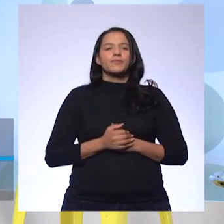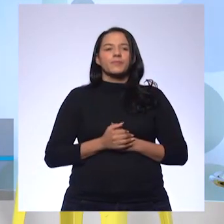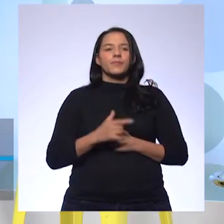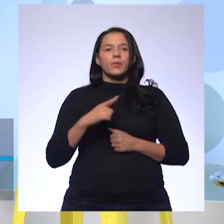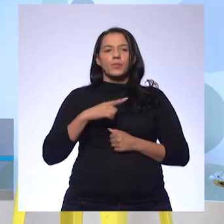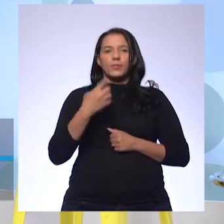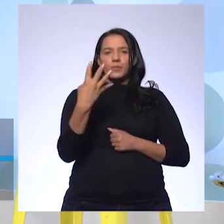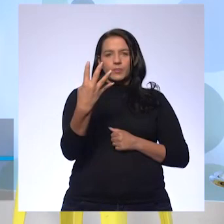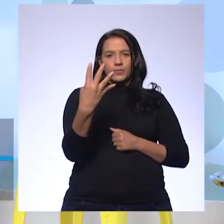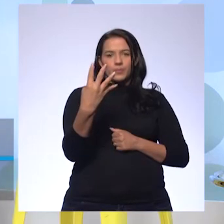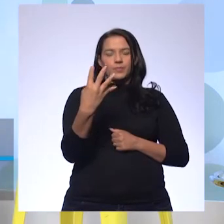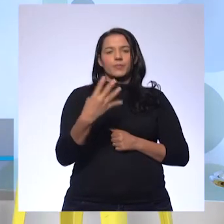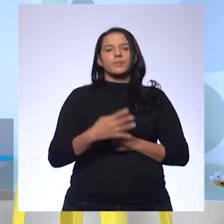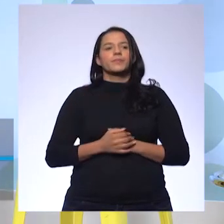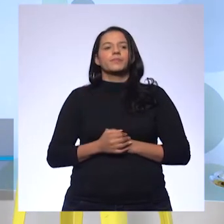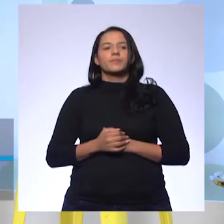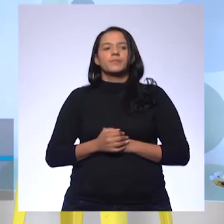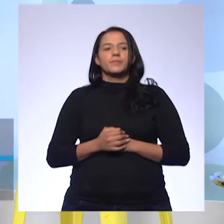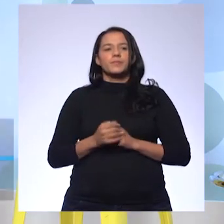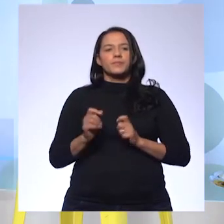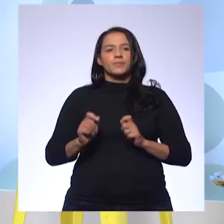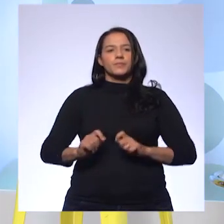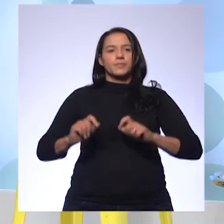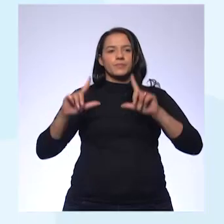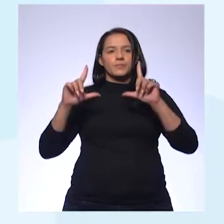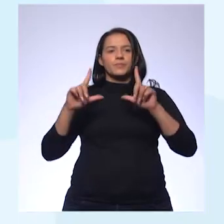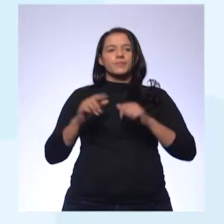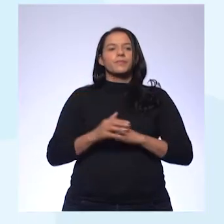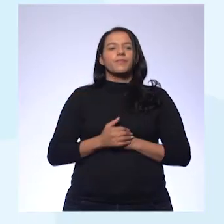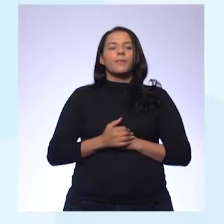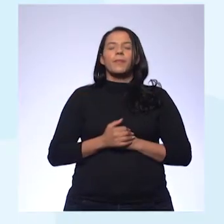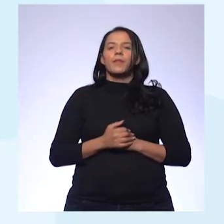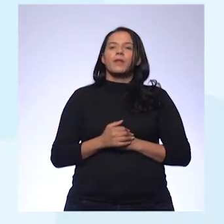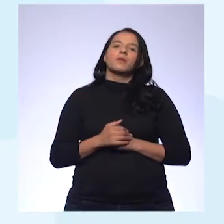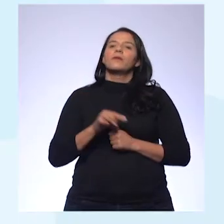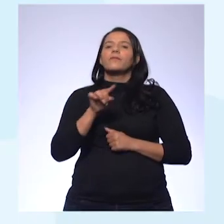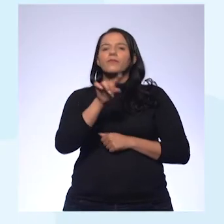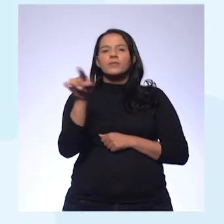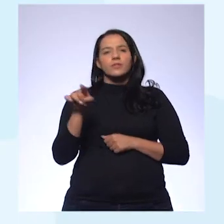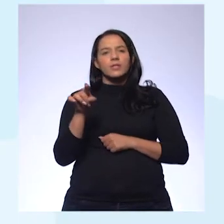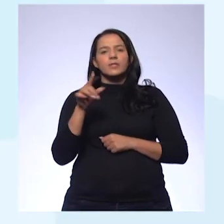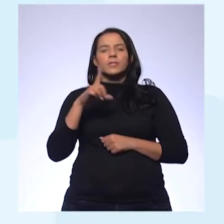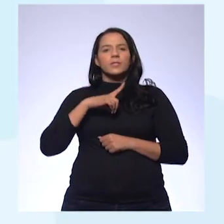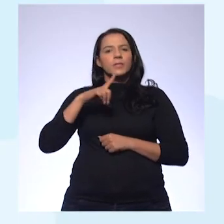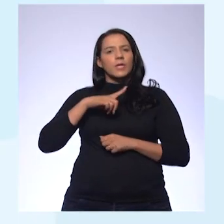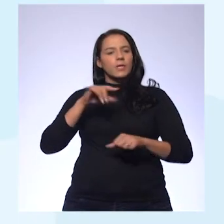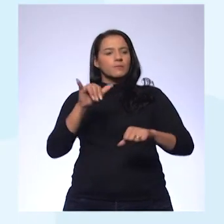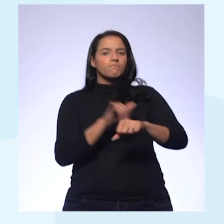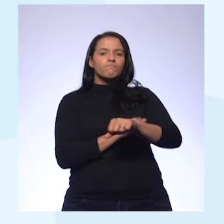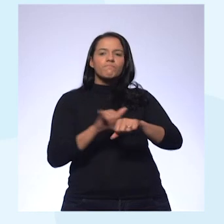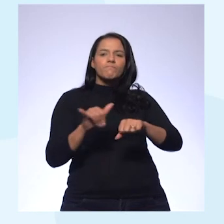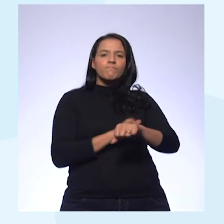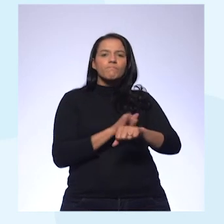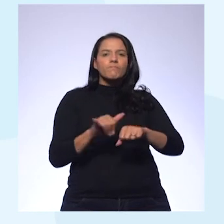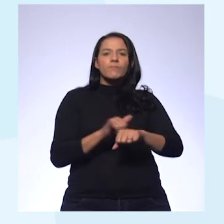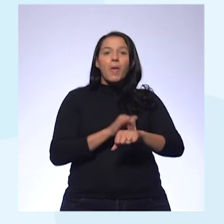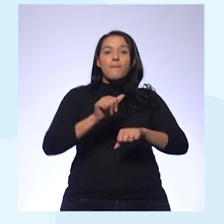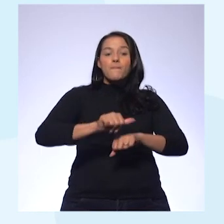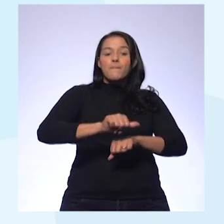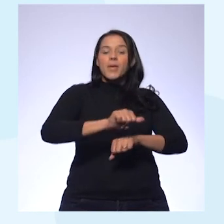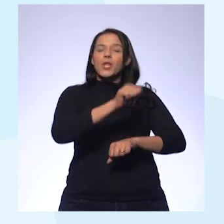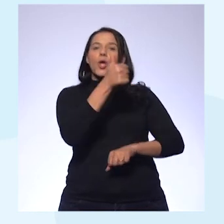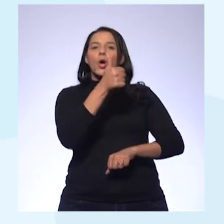atividade 4, observem na tela, por favor, diz lá: quais estratégias podem ser